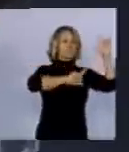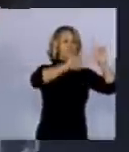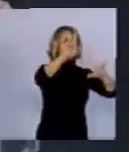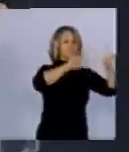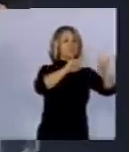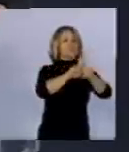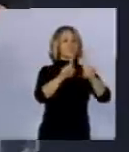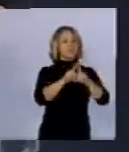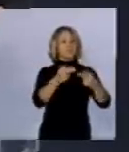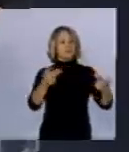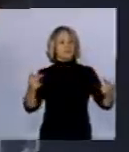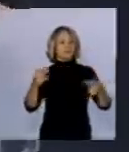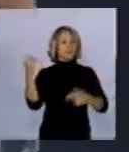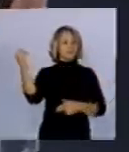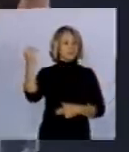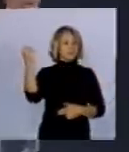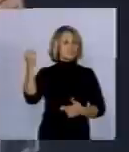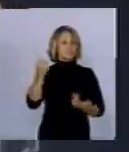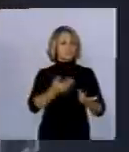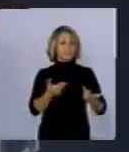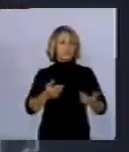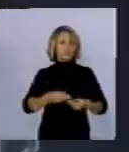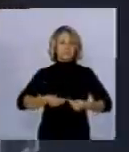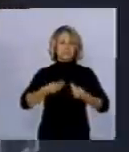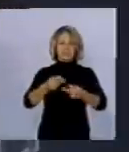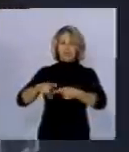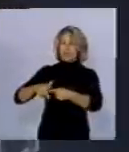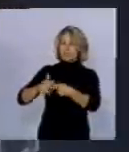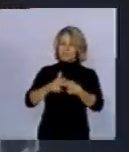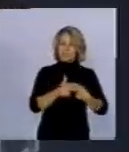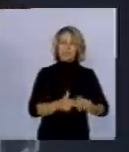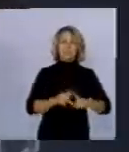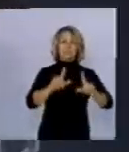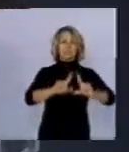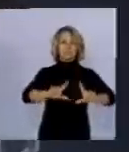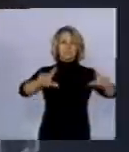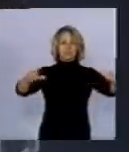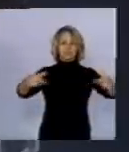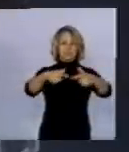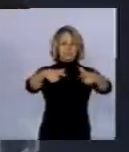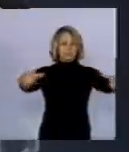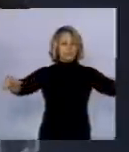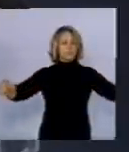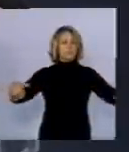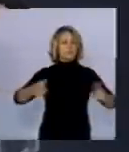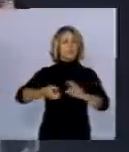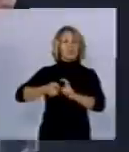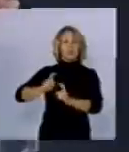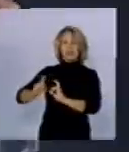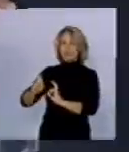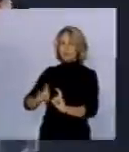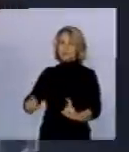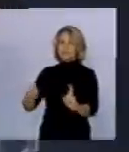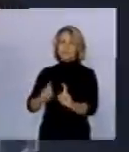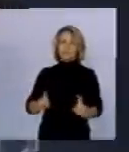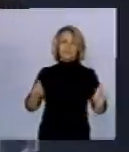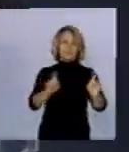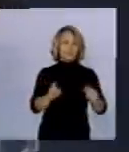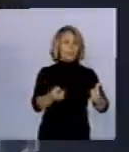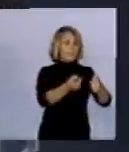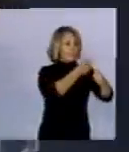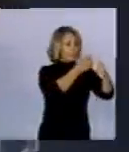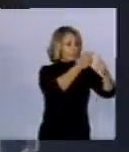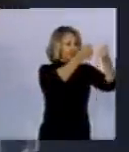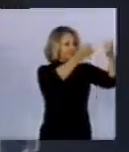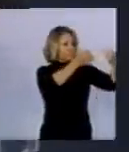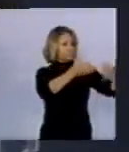empresas de infraestrutura que oferecem equipamentos estúdios e Laboratórios eh primeiramente eu gostaria